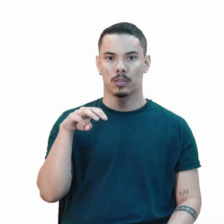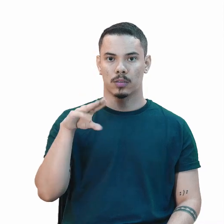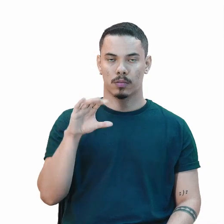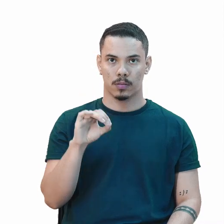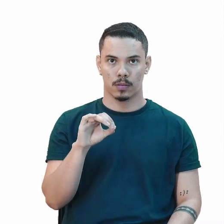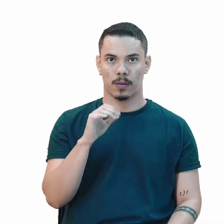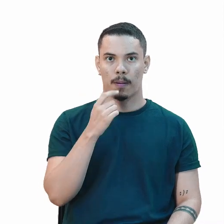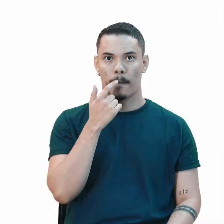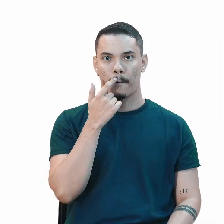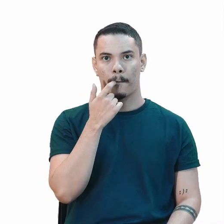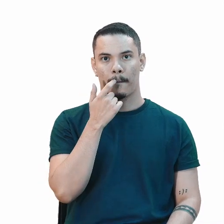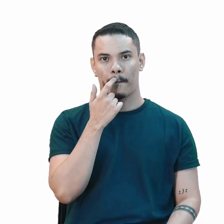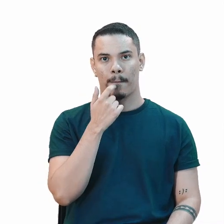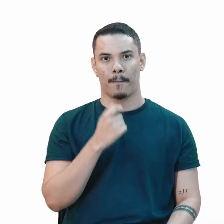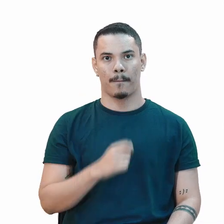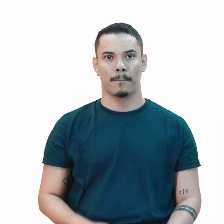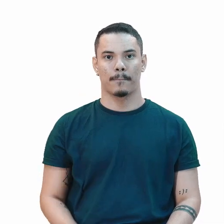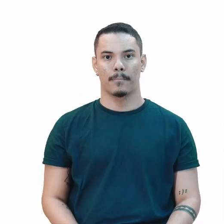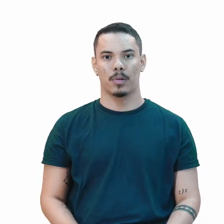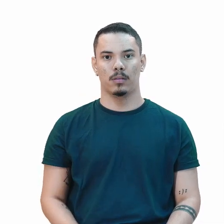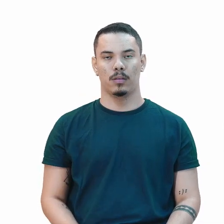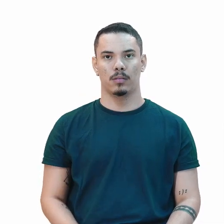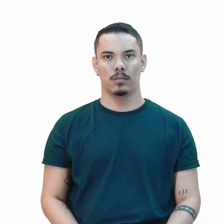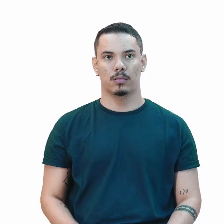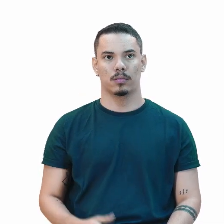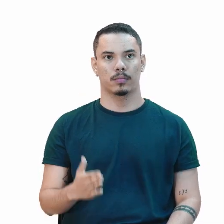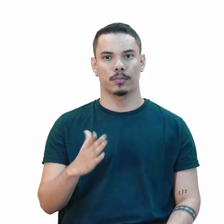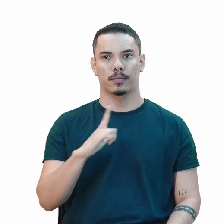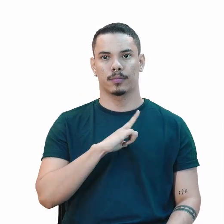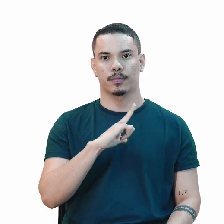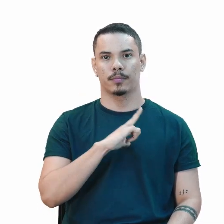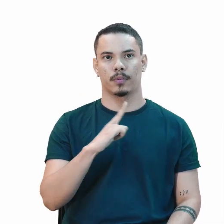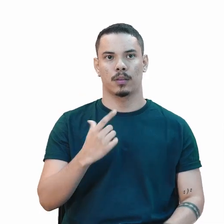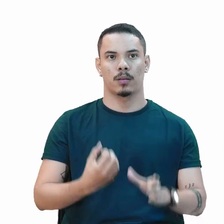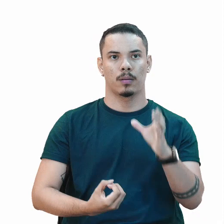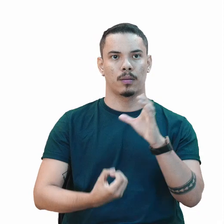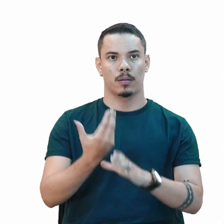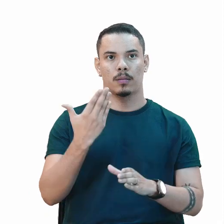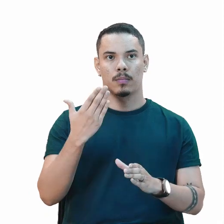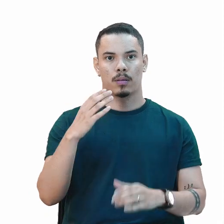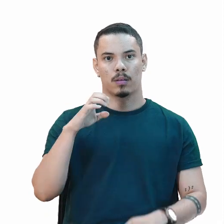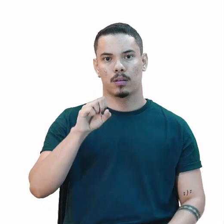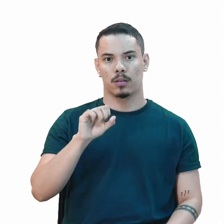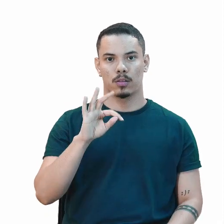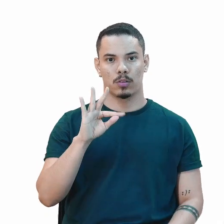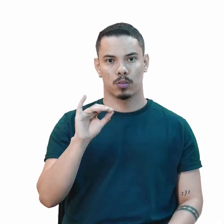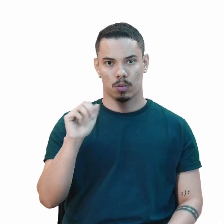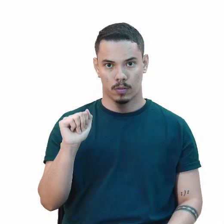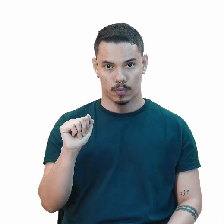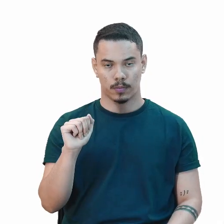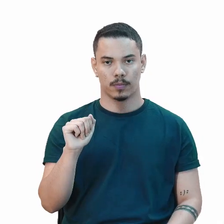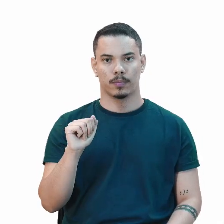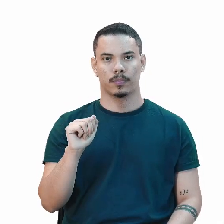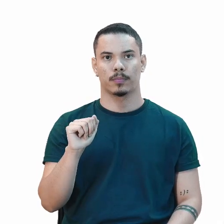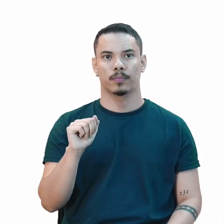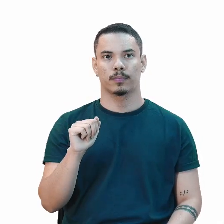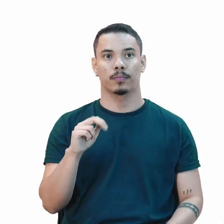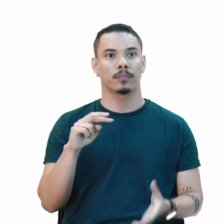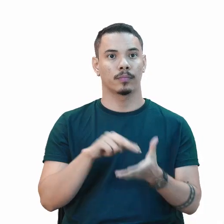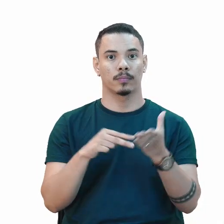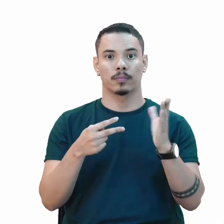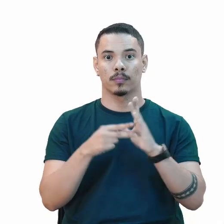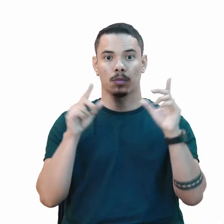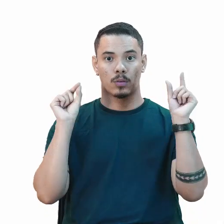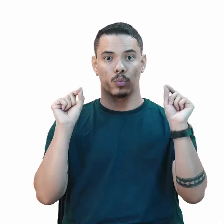termo estoico tem sua origem na palavra grega estoa. E significa o